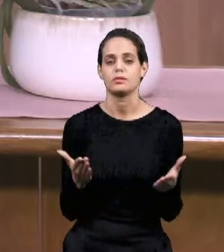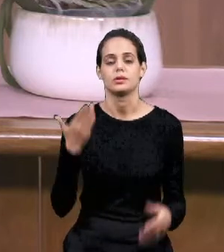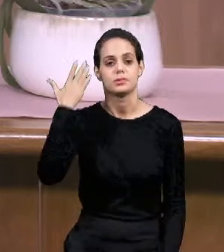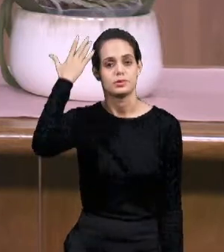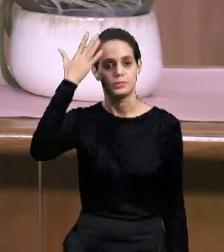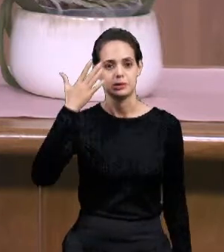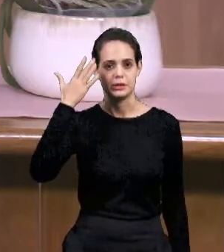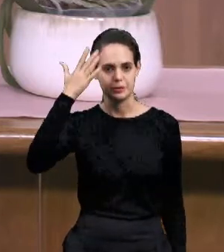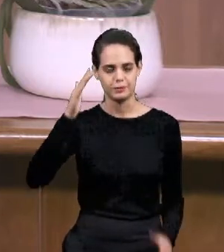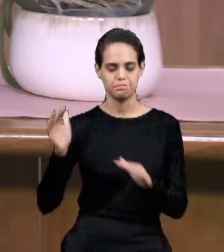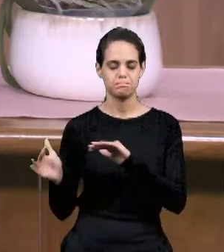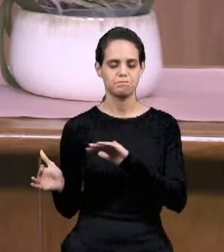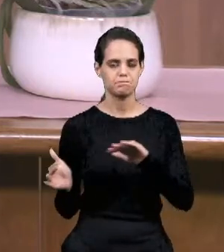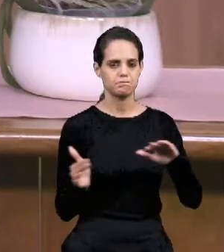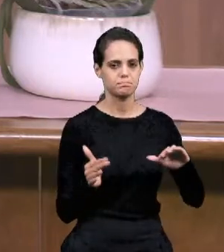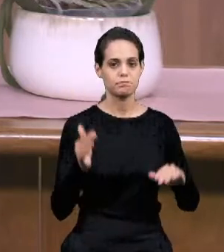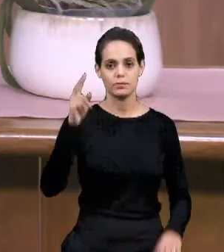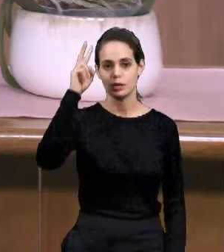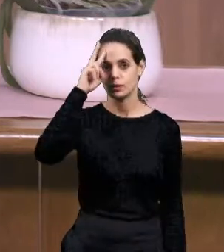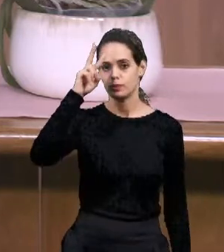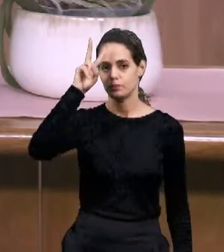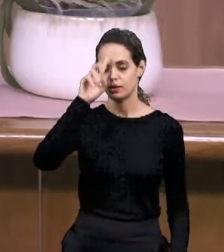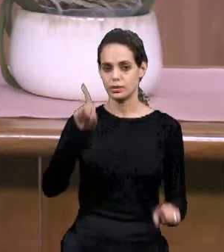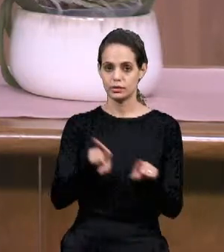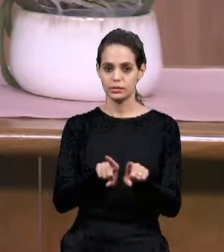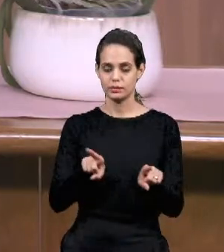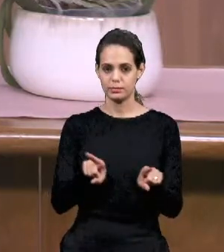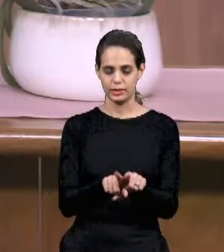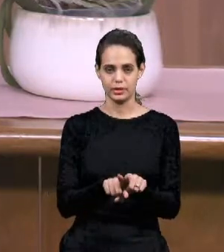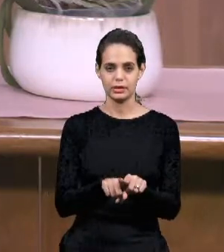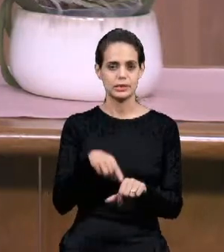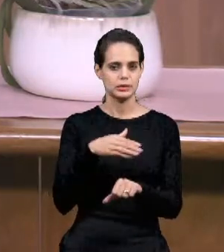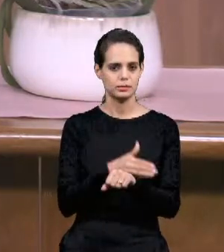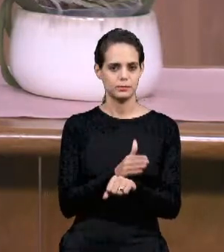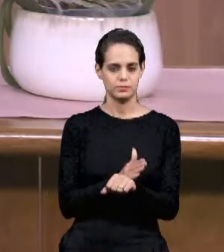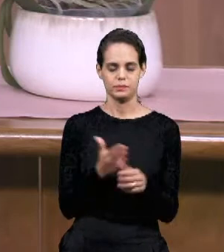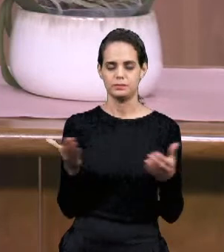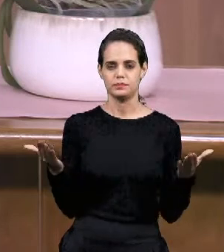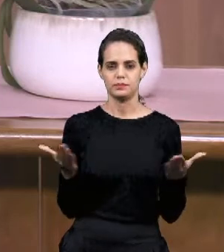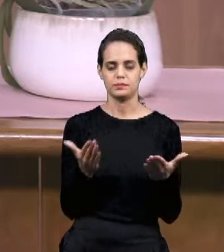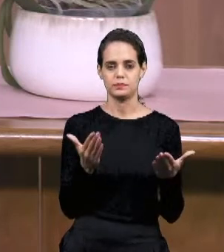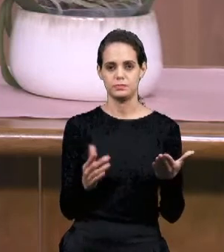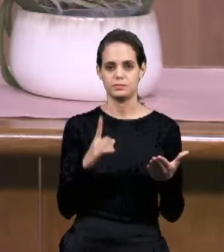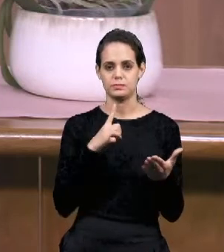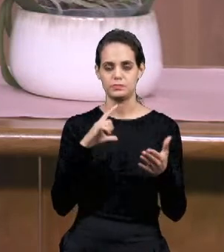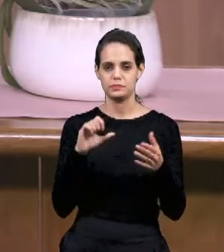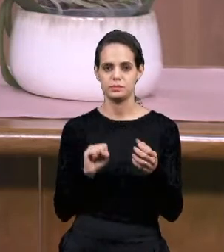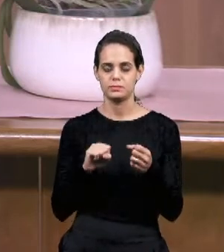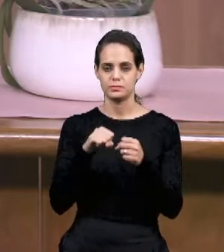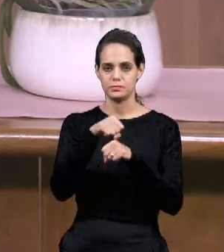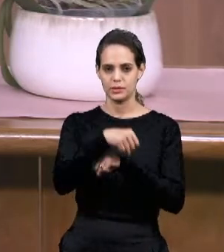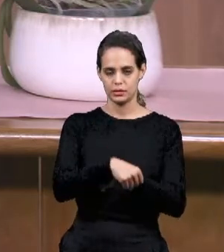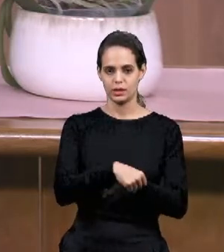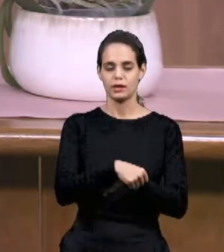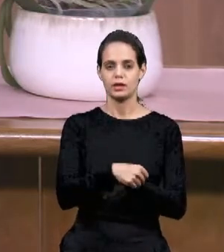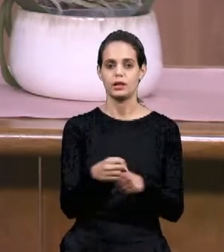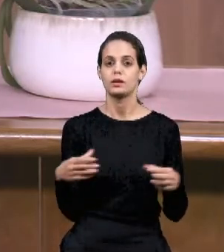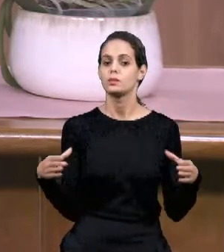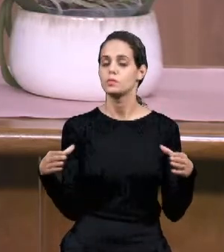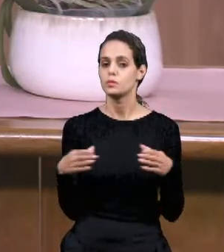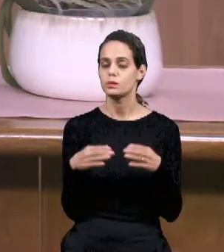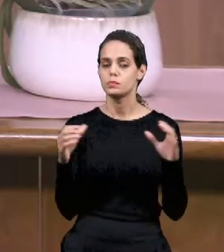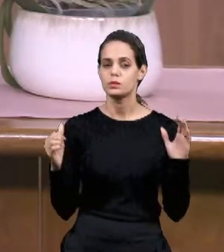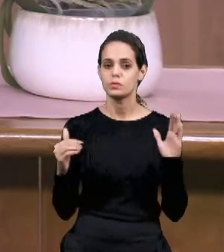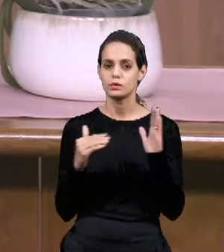lembrar também, e já está sendo bem divulgado, só aproveitando esse momento aqui, do nosso seminário do Grupo de Louvor para os grupos de louvor instrumentistas,